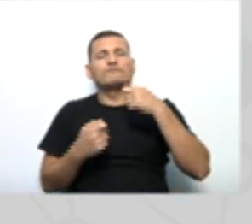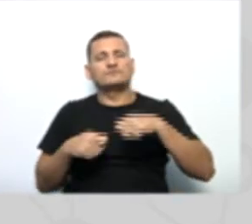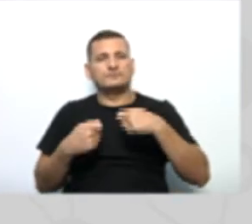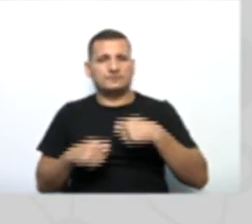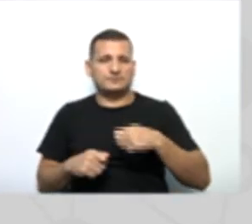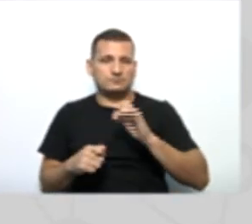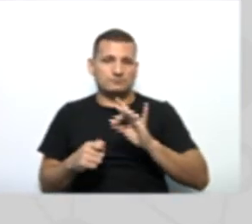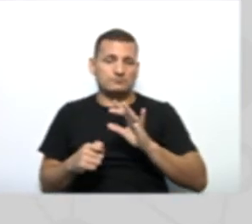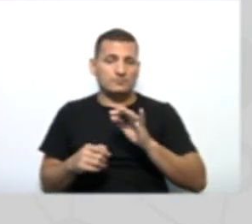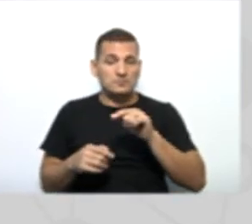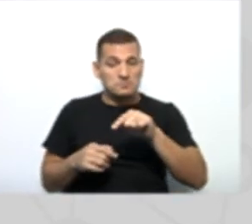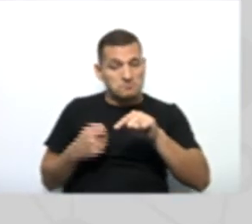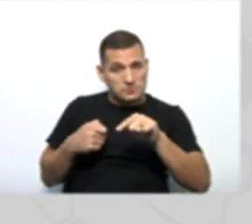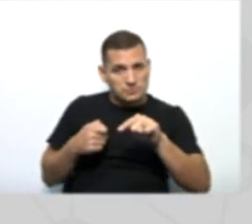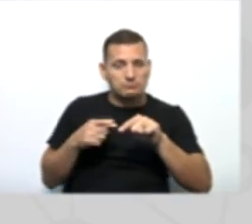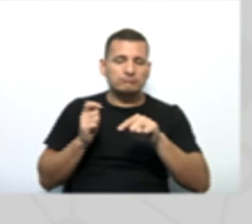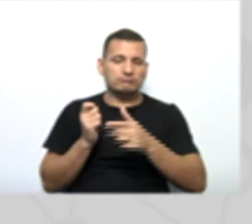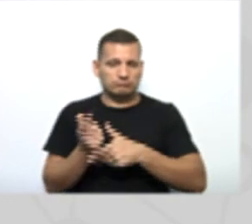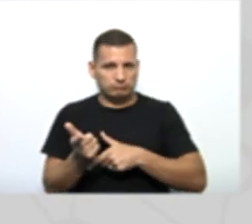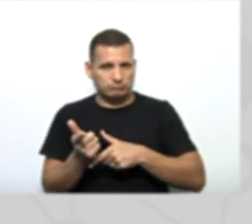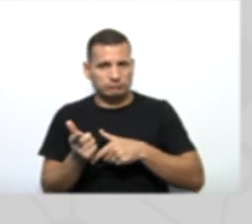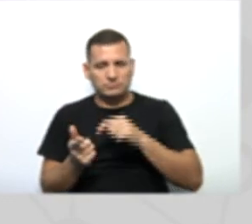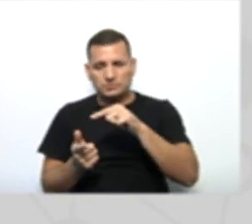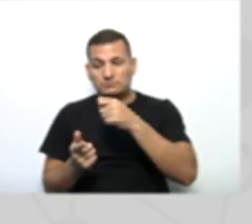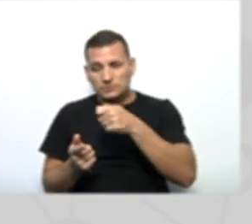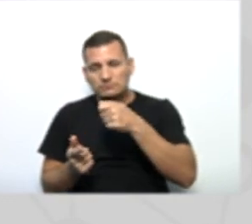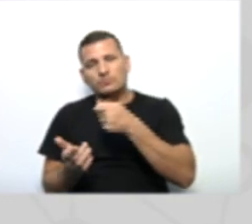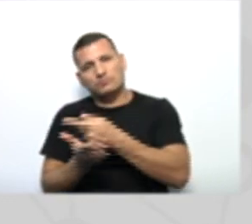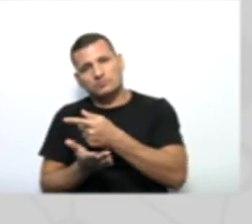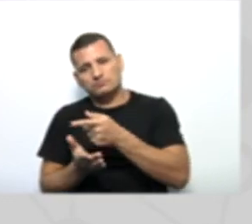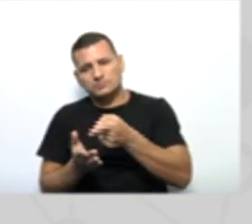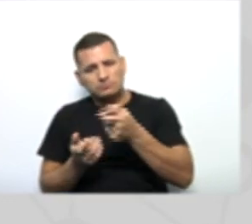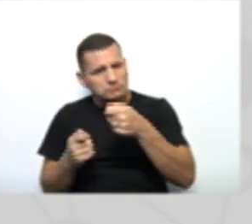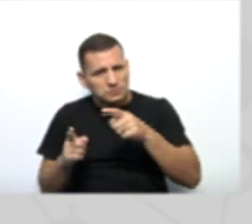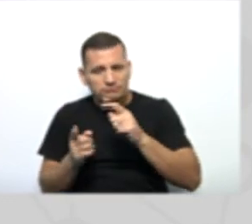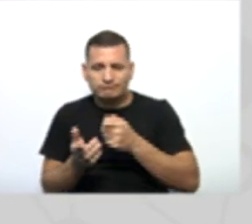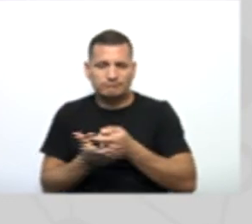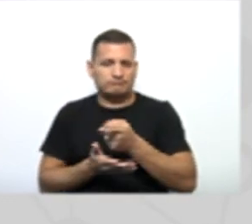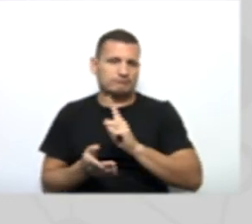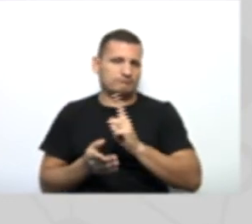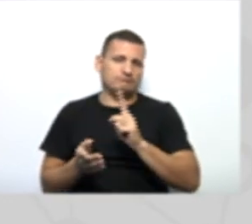Opa, preciso disso? Realmente estou precisando, vou comprar. Evite